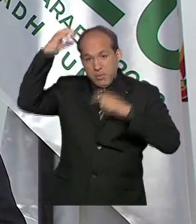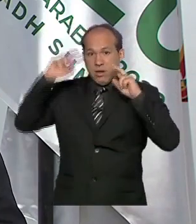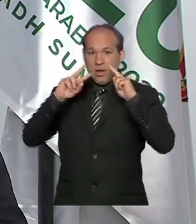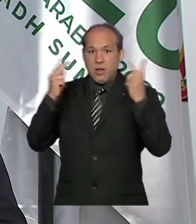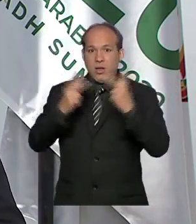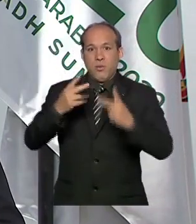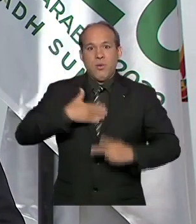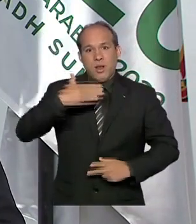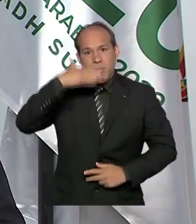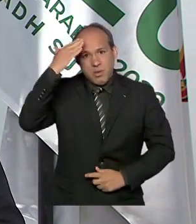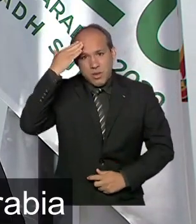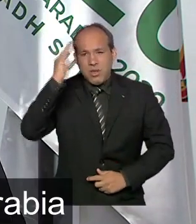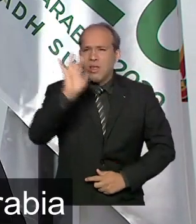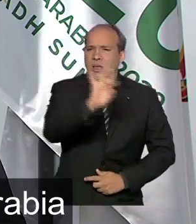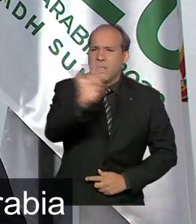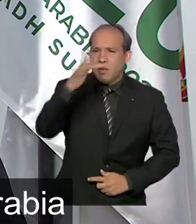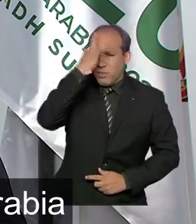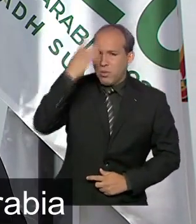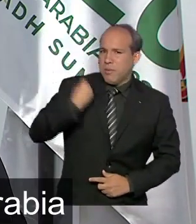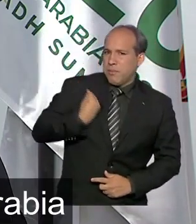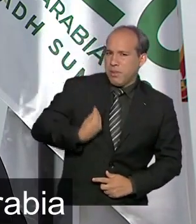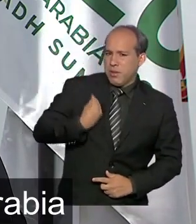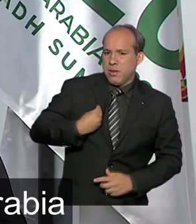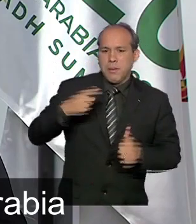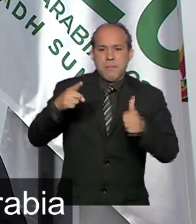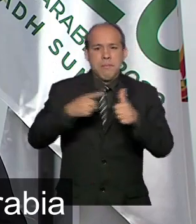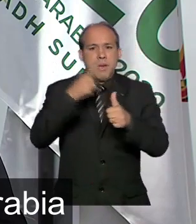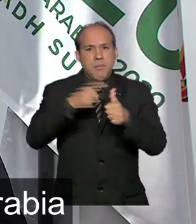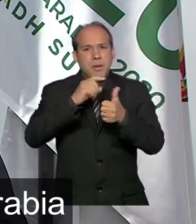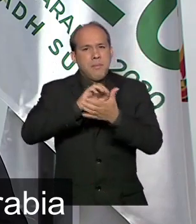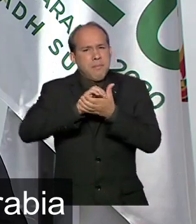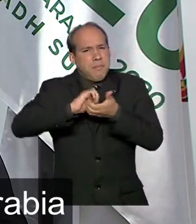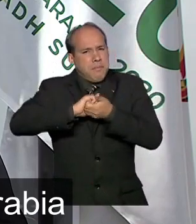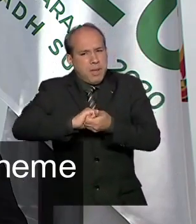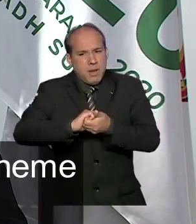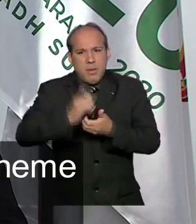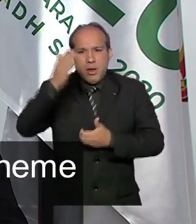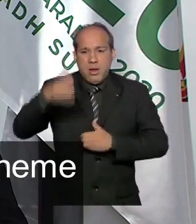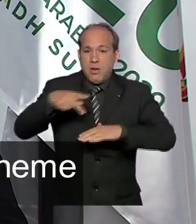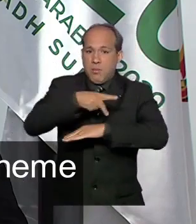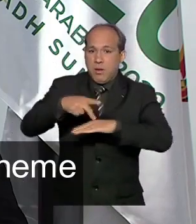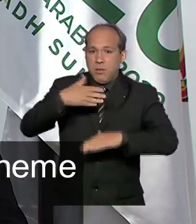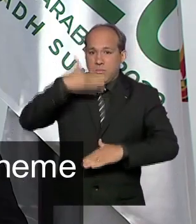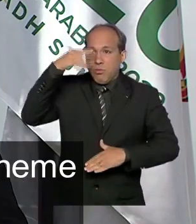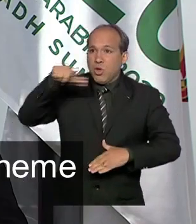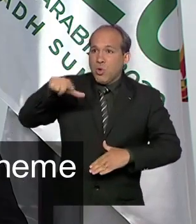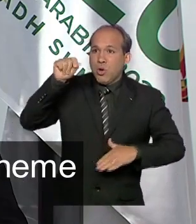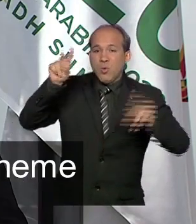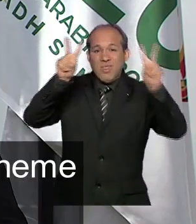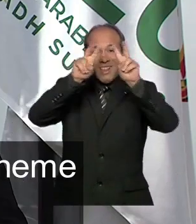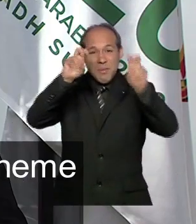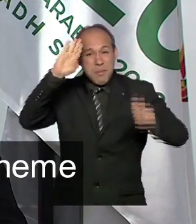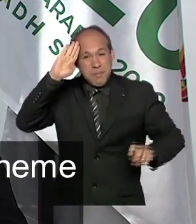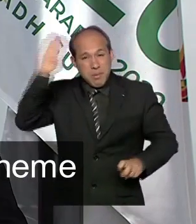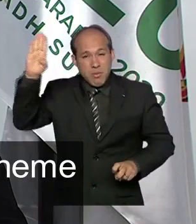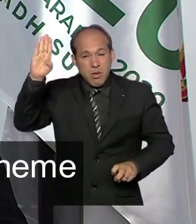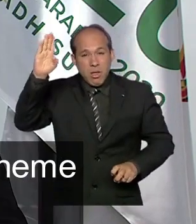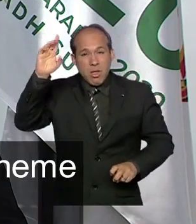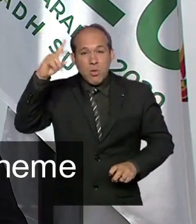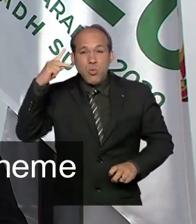senhoras e senhores primeiramente parabenizo Arábia Saudita por ter escolhido como tema central